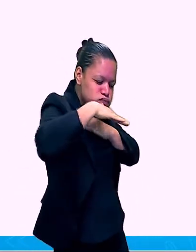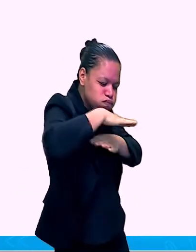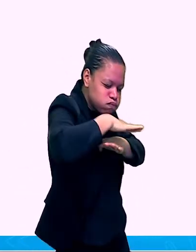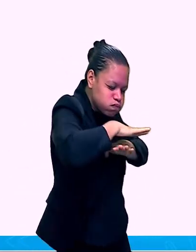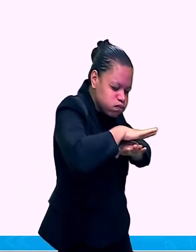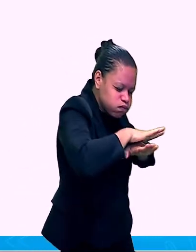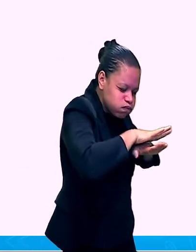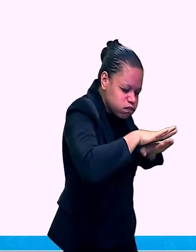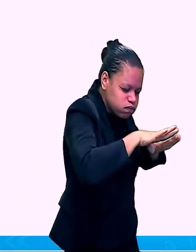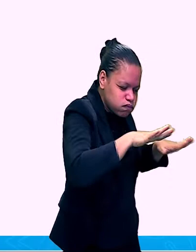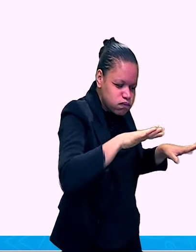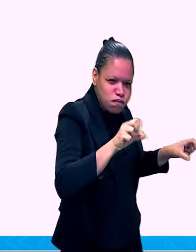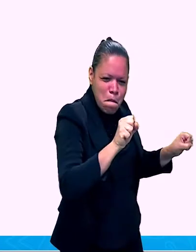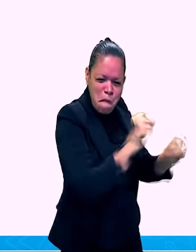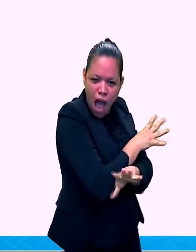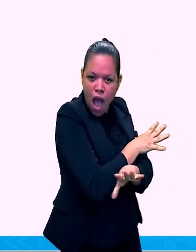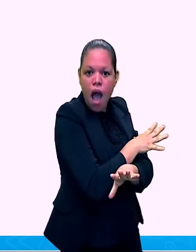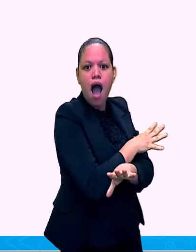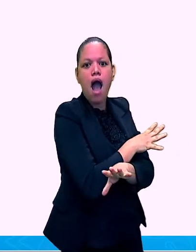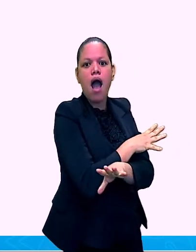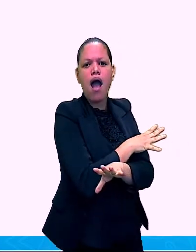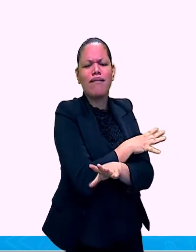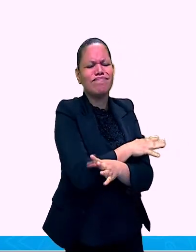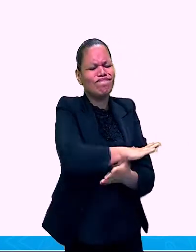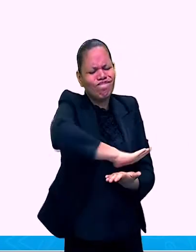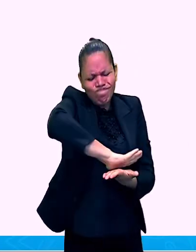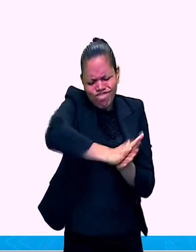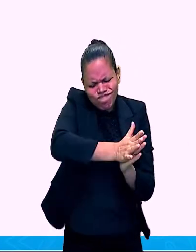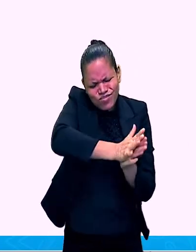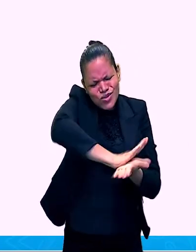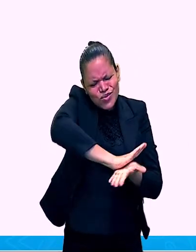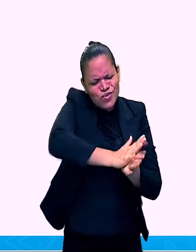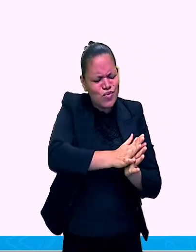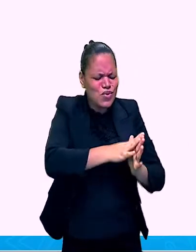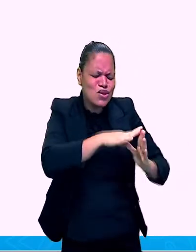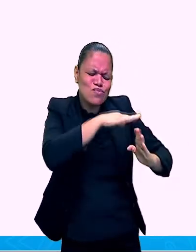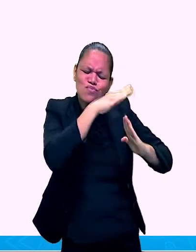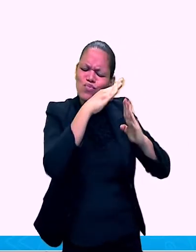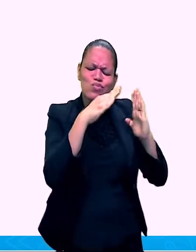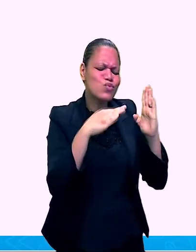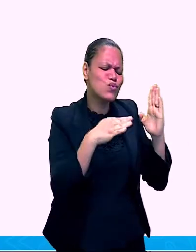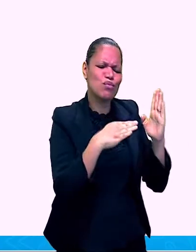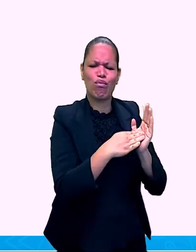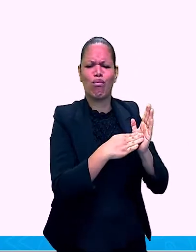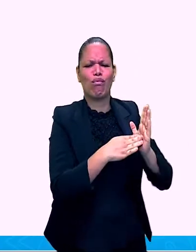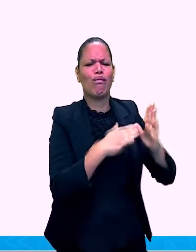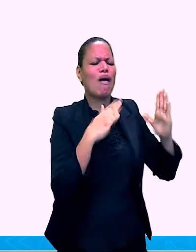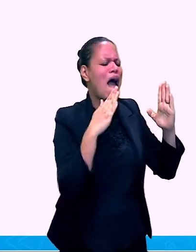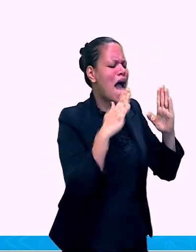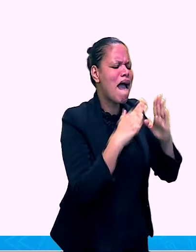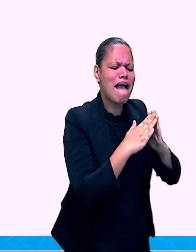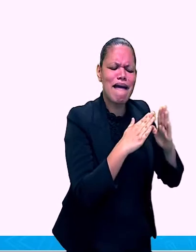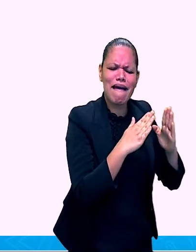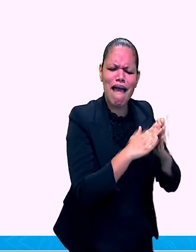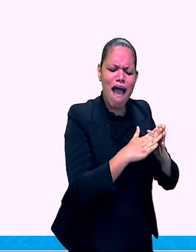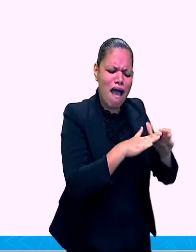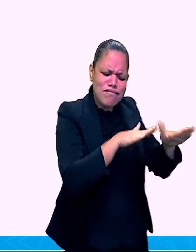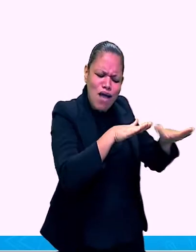território, só o espaço daquele lugar ali. Ele destruiu também a territorialidade. O que é isso?